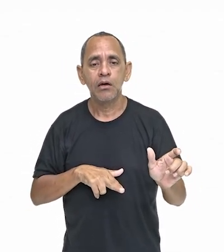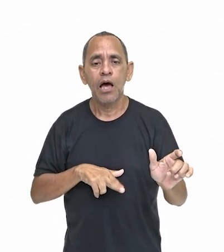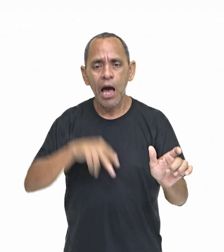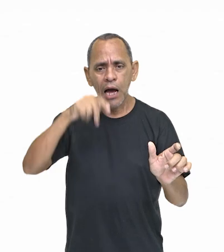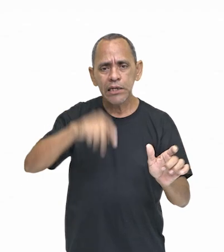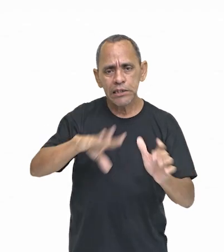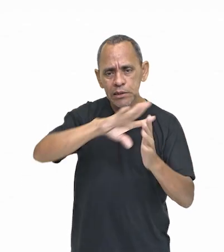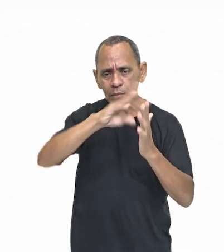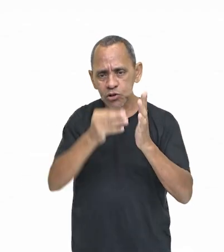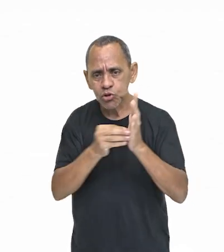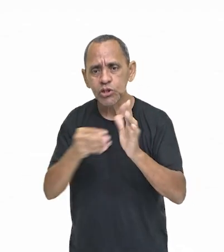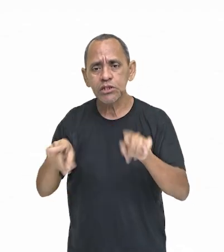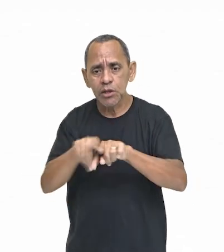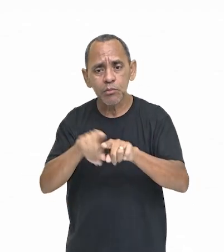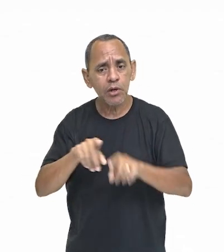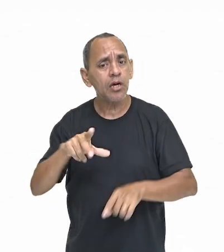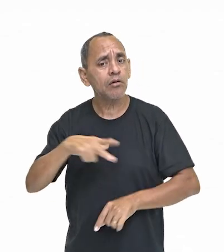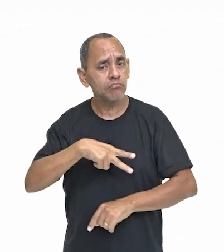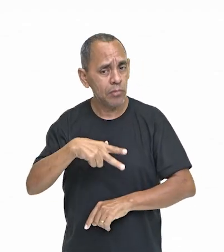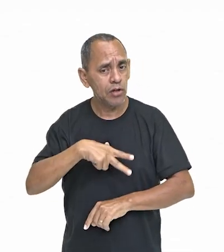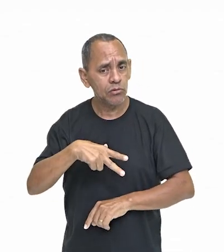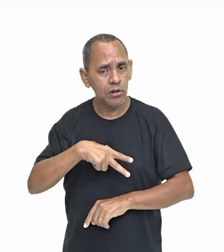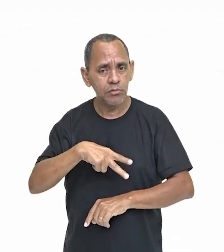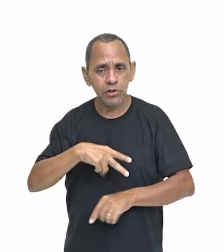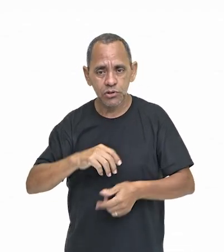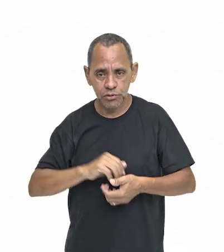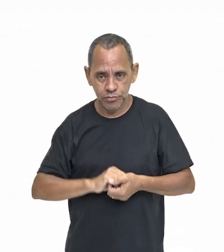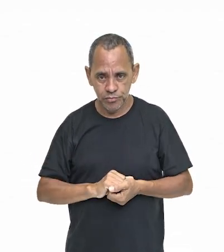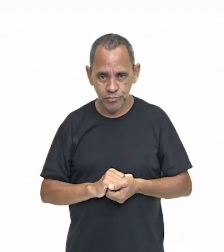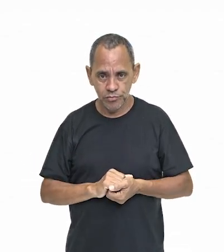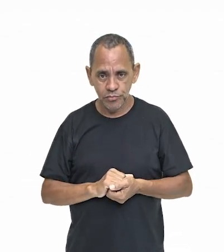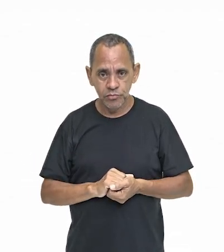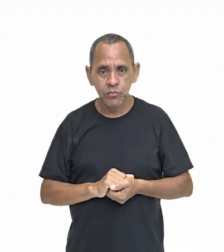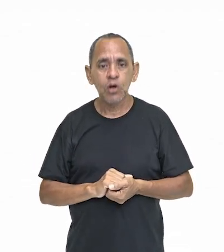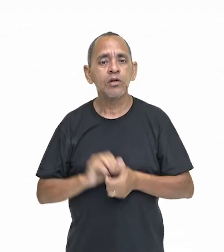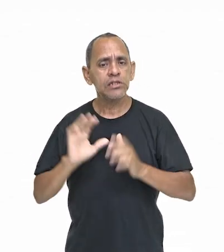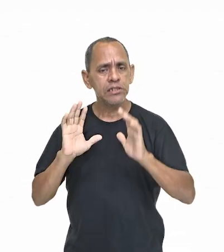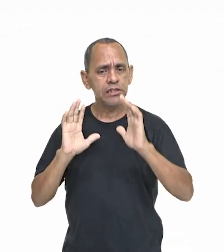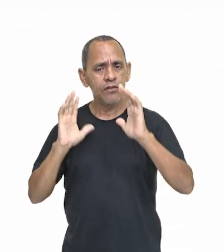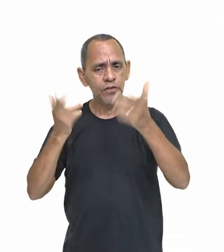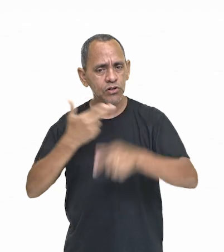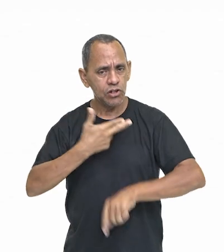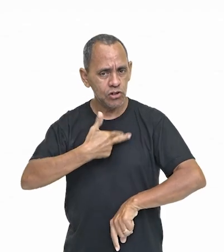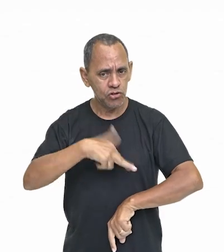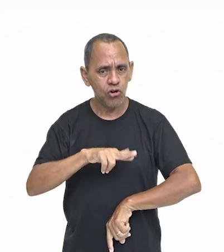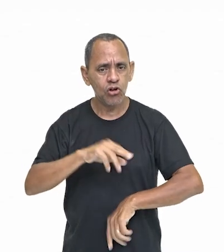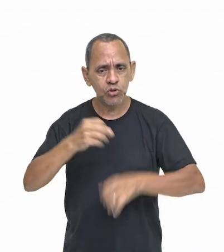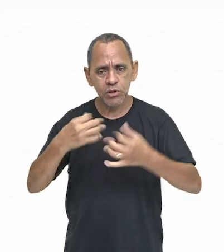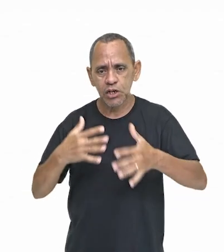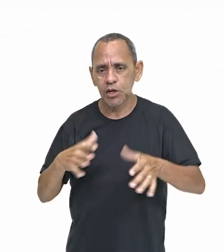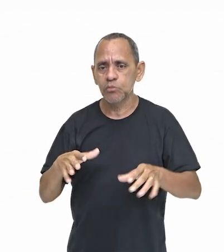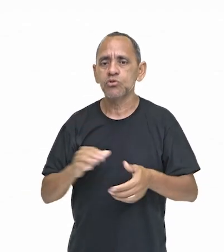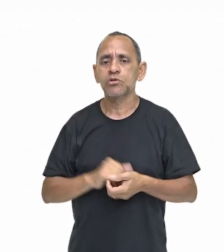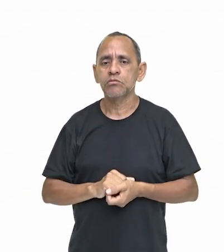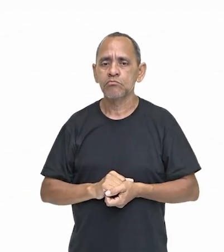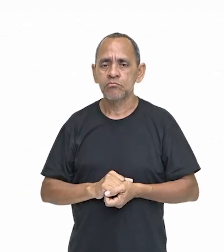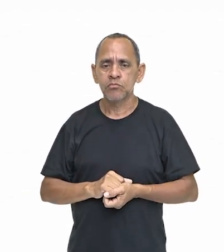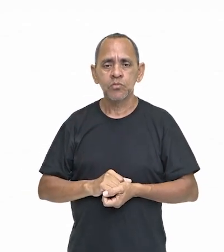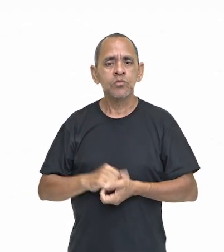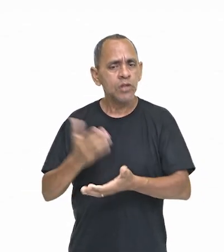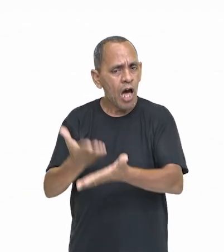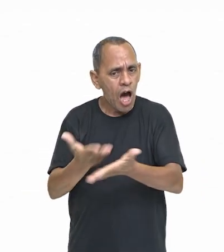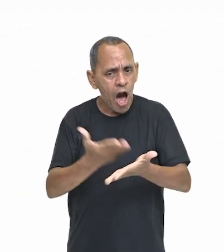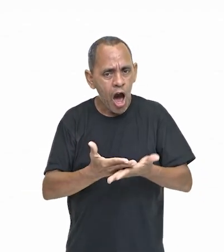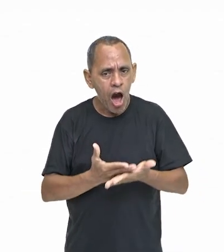particularmente na Amazônia. E essas manifestações religiosas, como nós falamos em nossa aula e repetimos